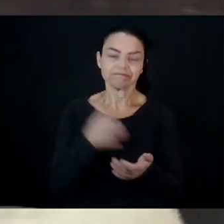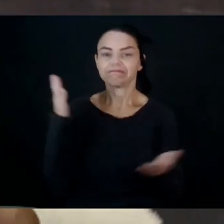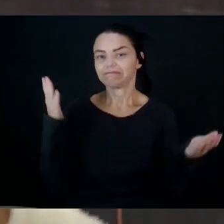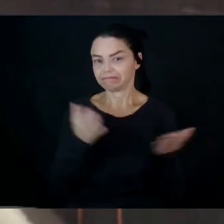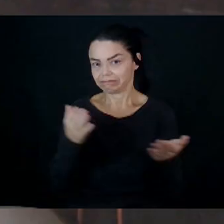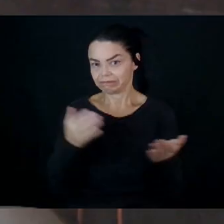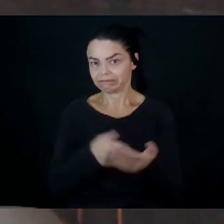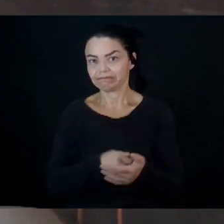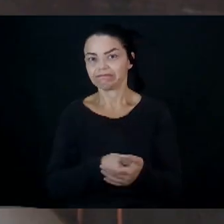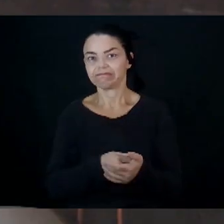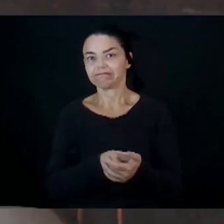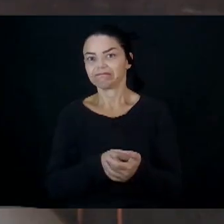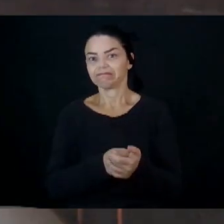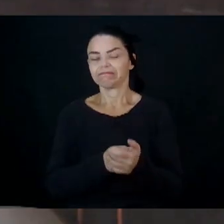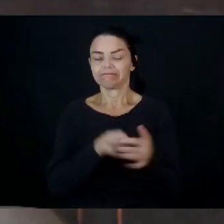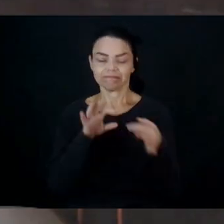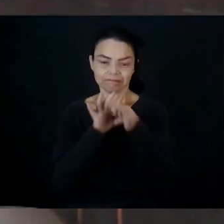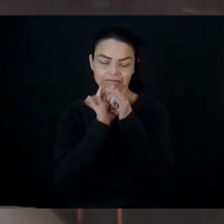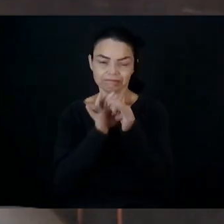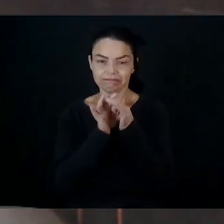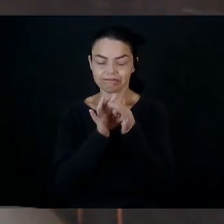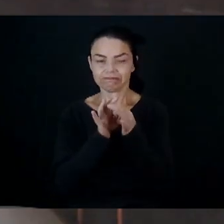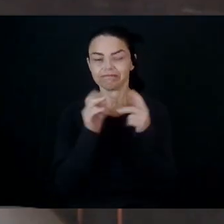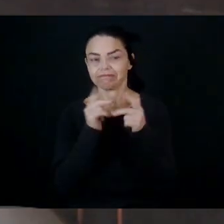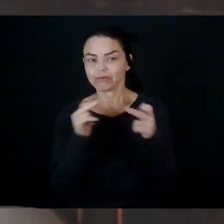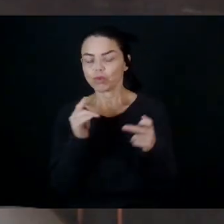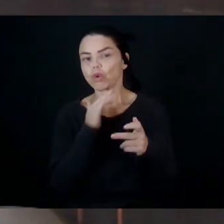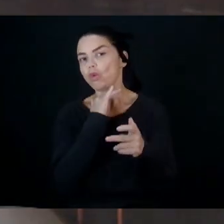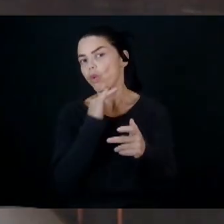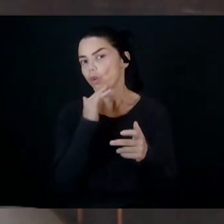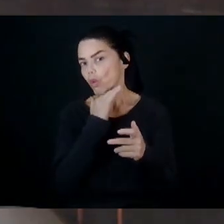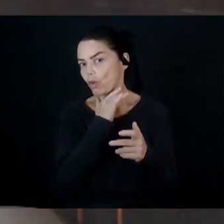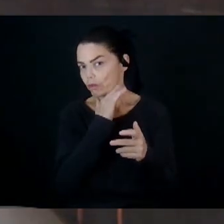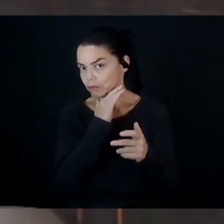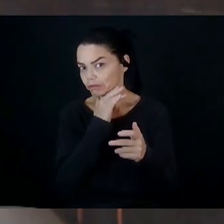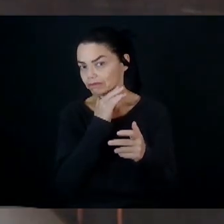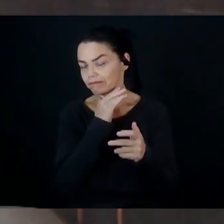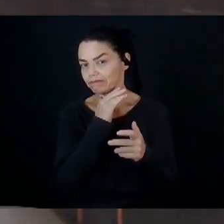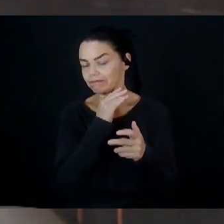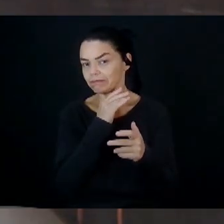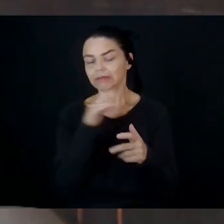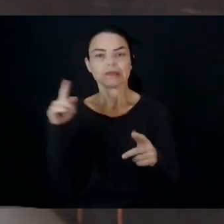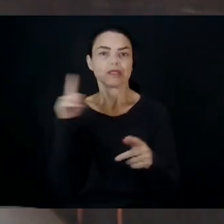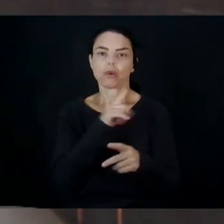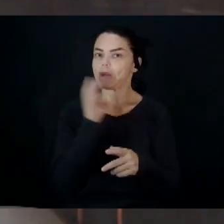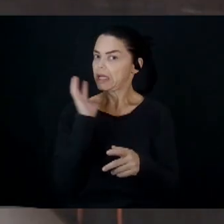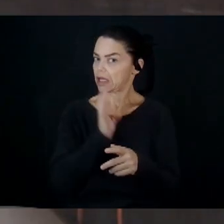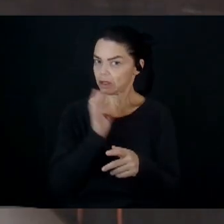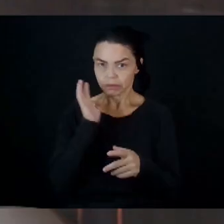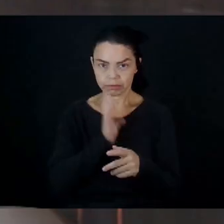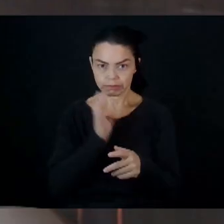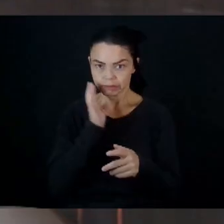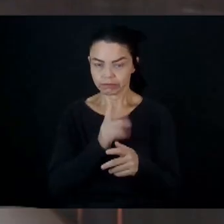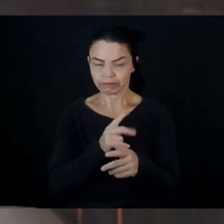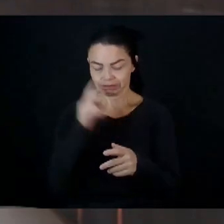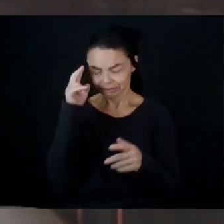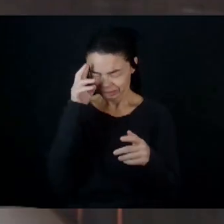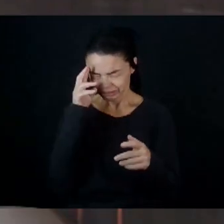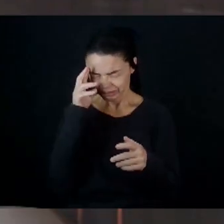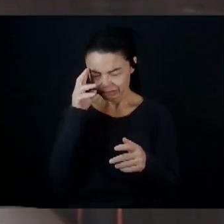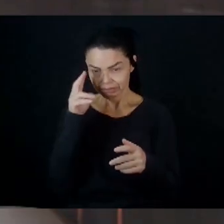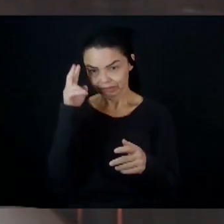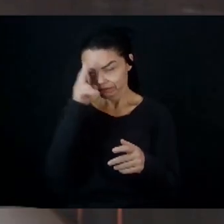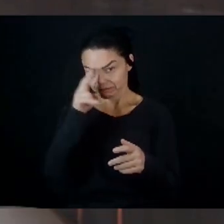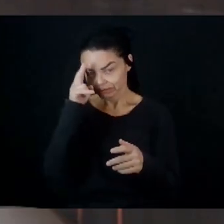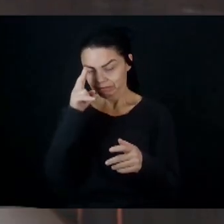acima ou está associado a alguma coisa que é negativa, essa memória sensorial, ela tem um